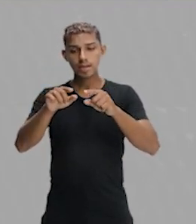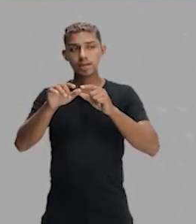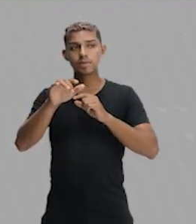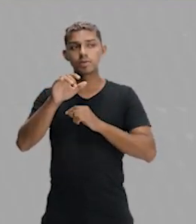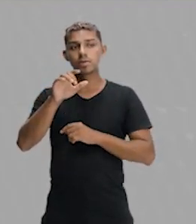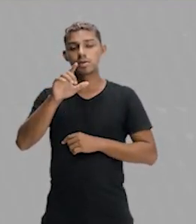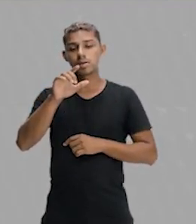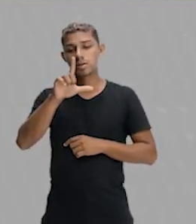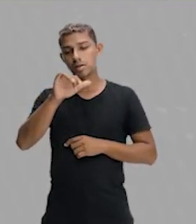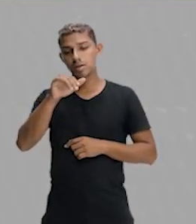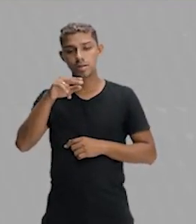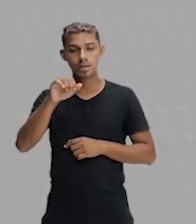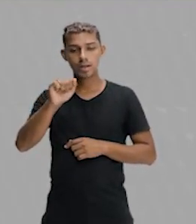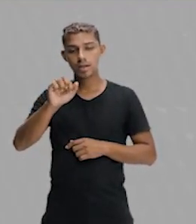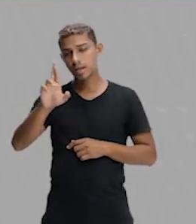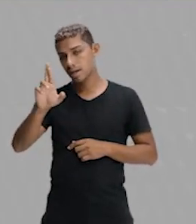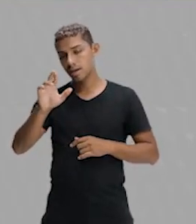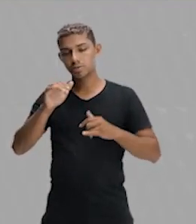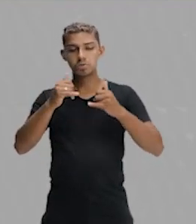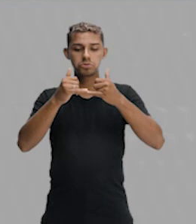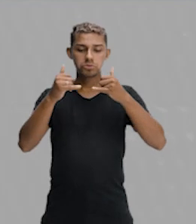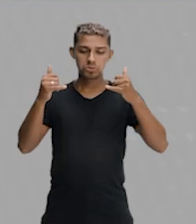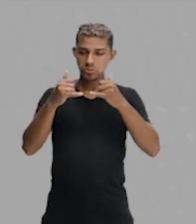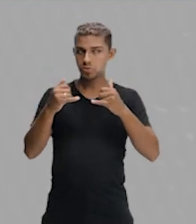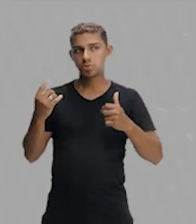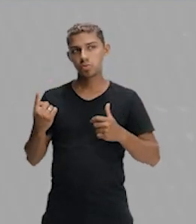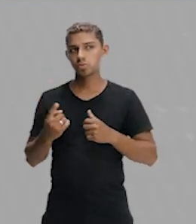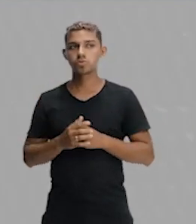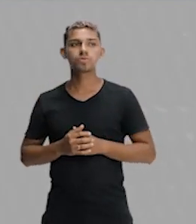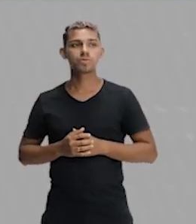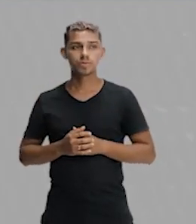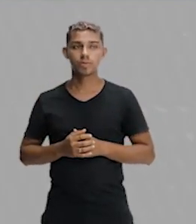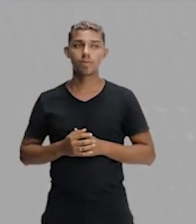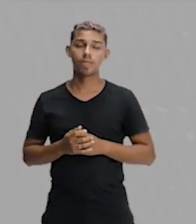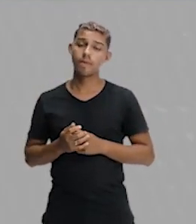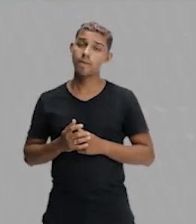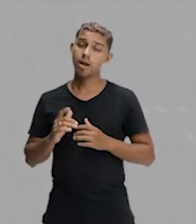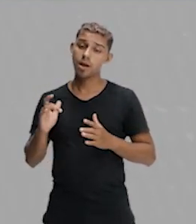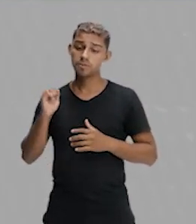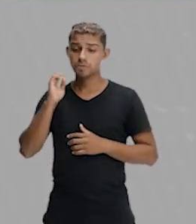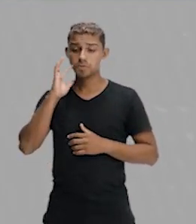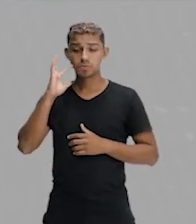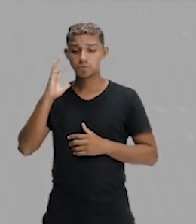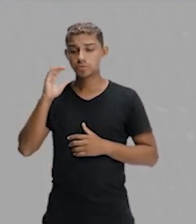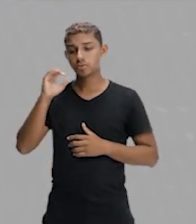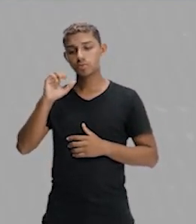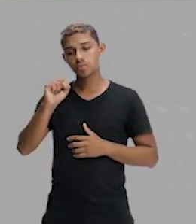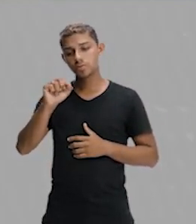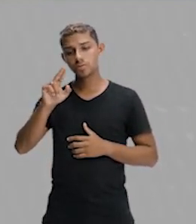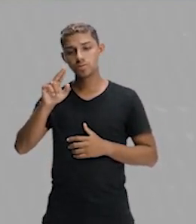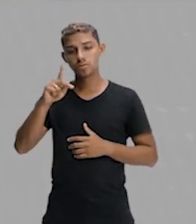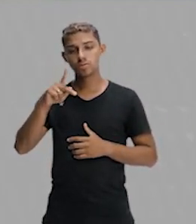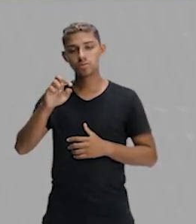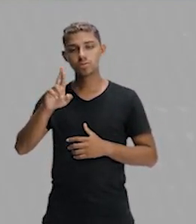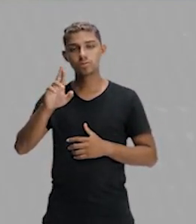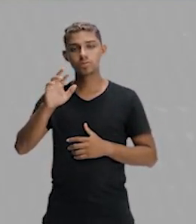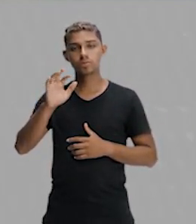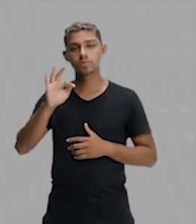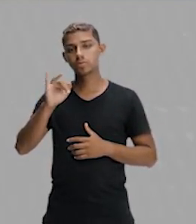quando nós consideramos ali apenas um fio, por exemplo. Pode ser superficial, que é o nosso caso aqui, uma densidade